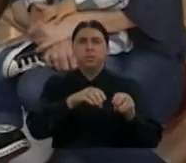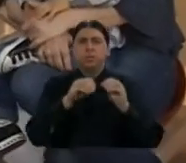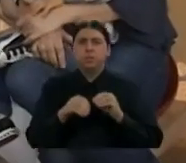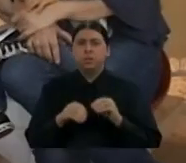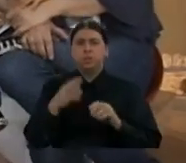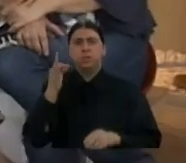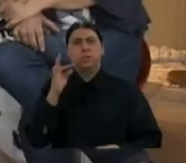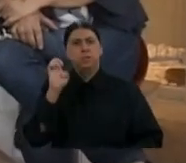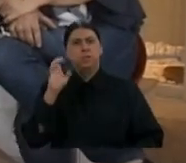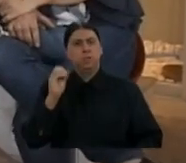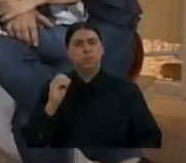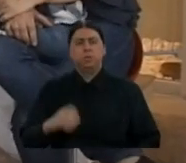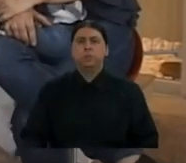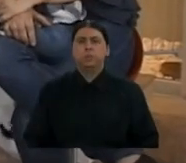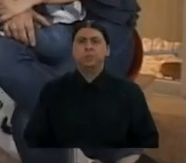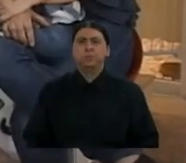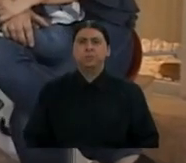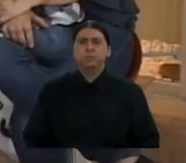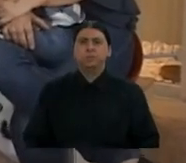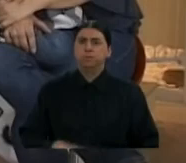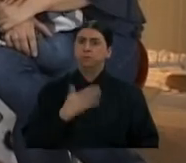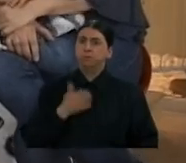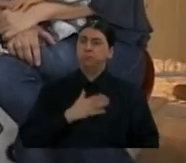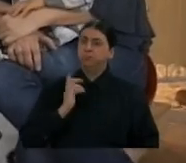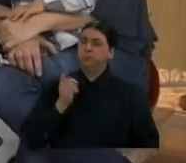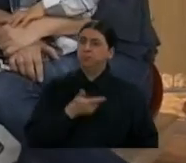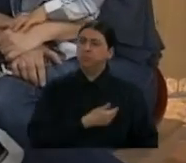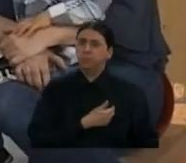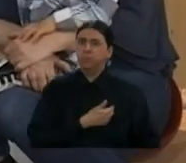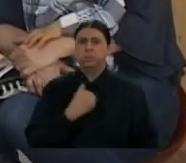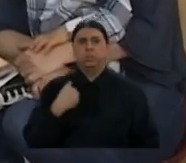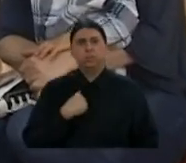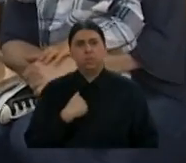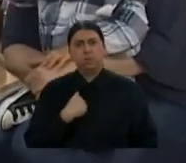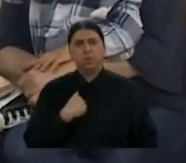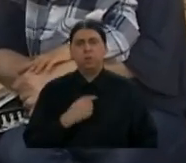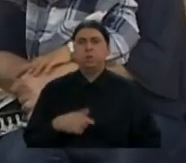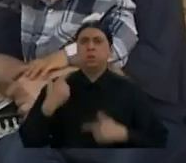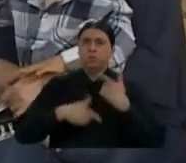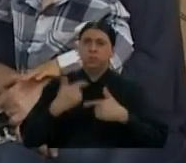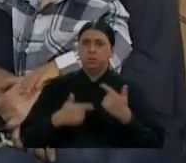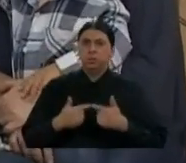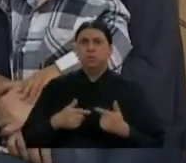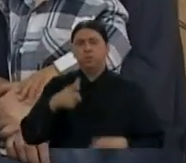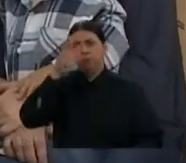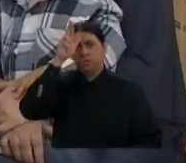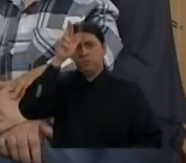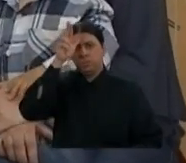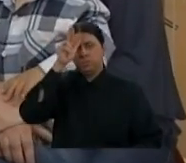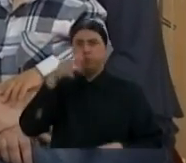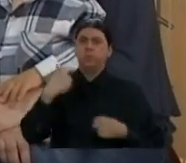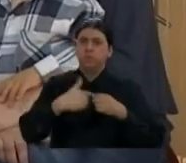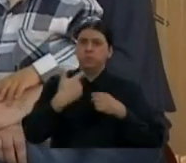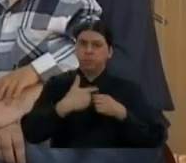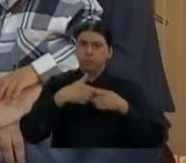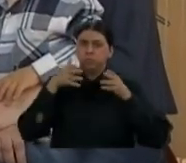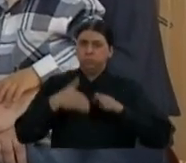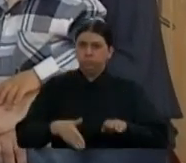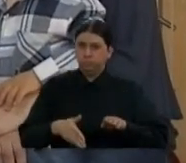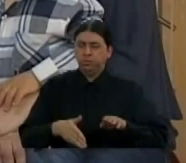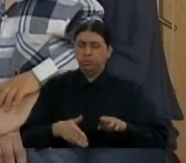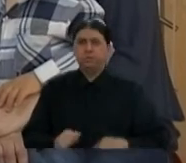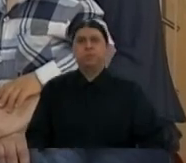bem foi uma surpresa para nós né eu particularmente estava trabalhando em novo hamburgo a cidade natal